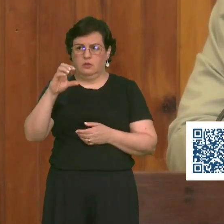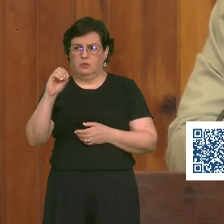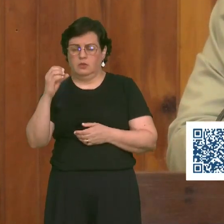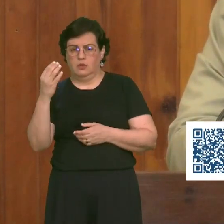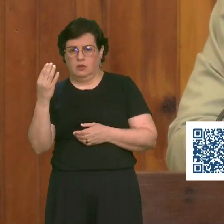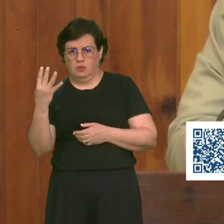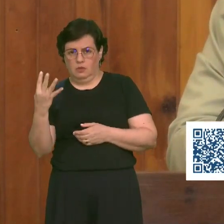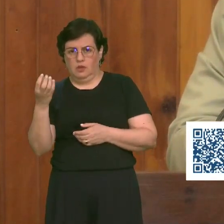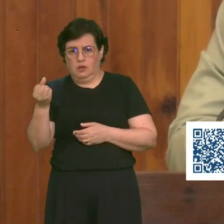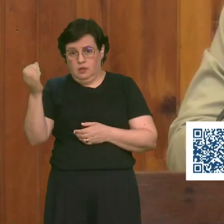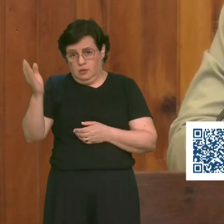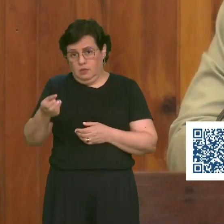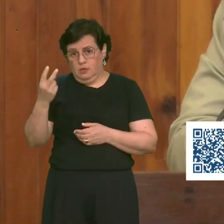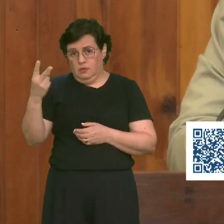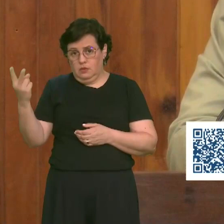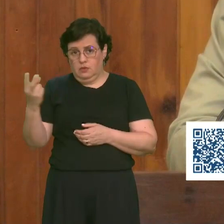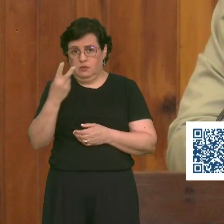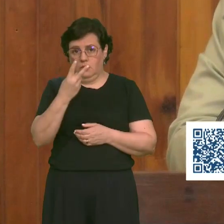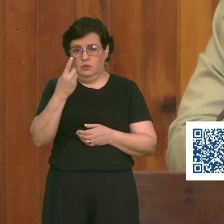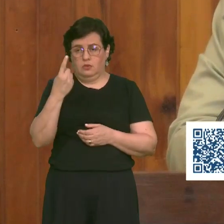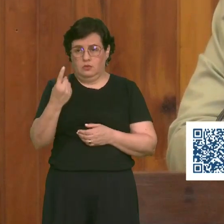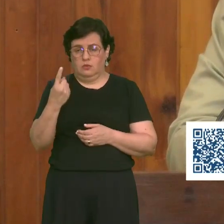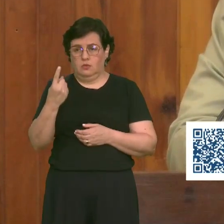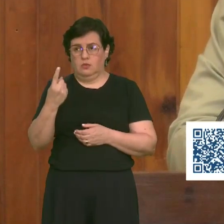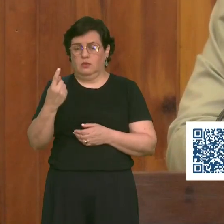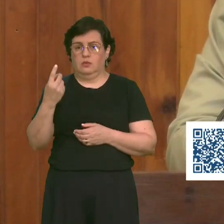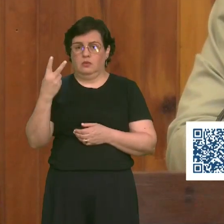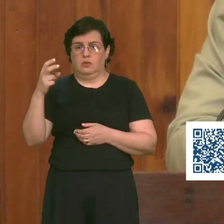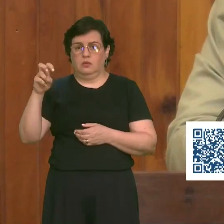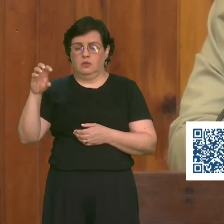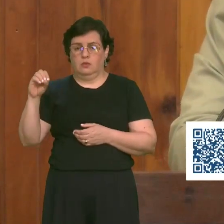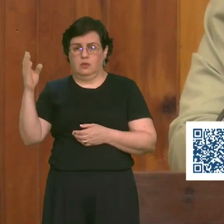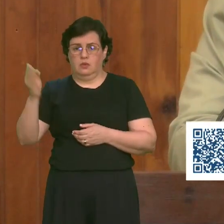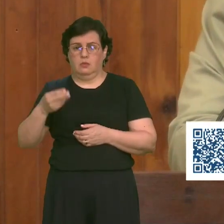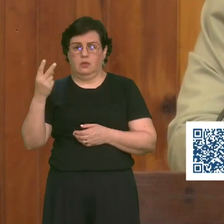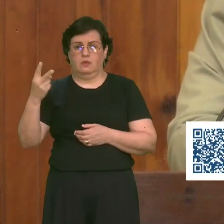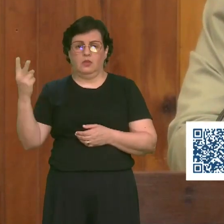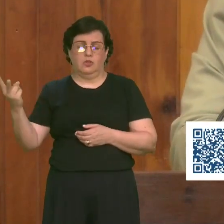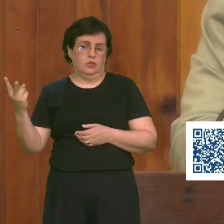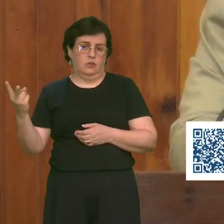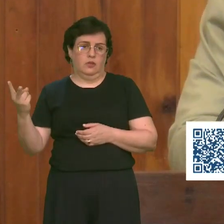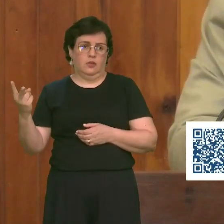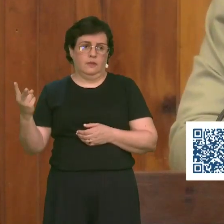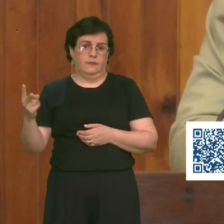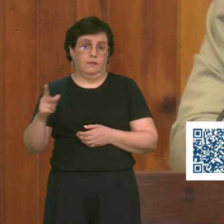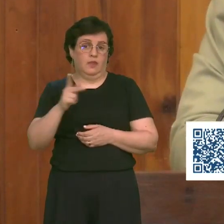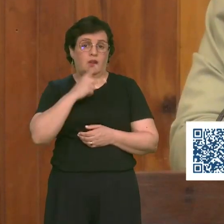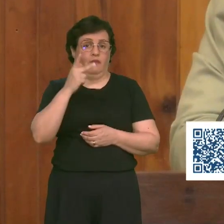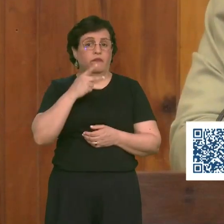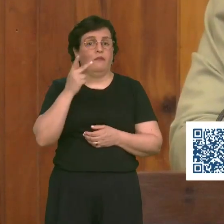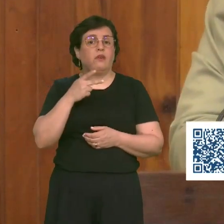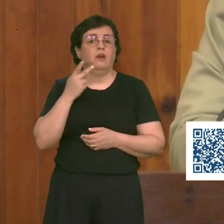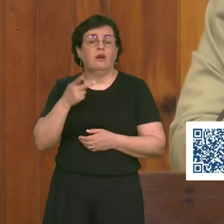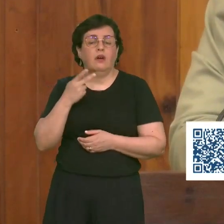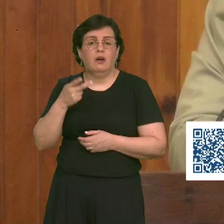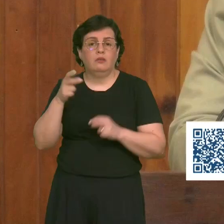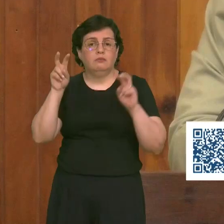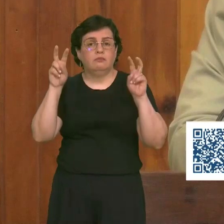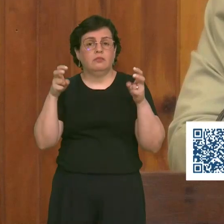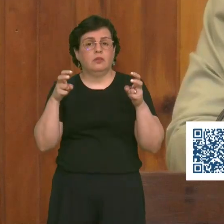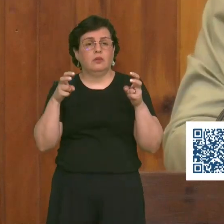7.046/22 e 21.250/22 quanto ao aparente tratamento diferenciado